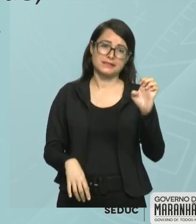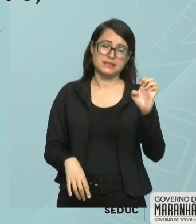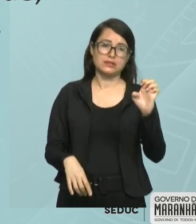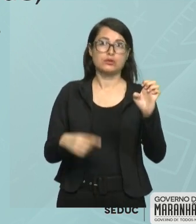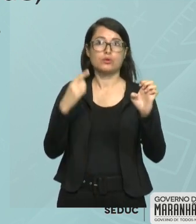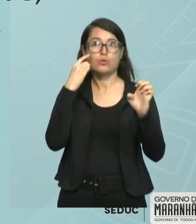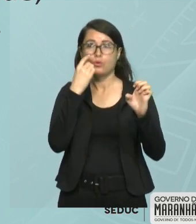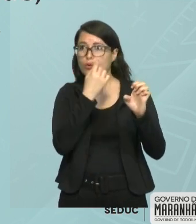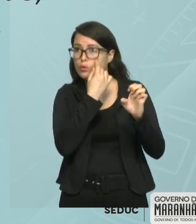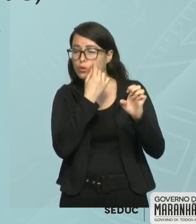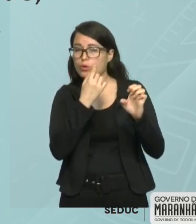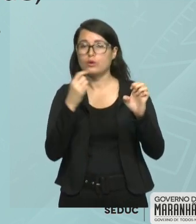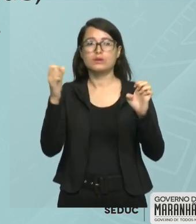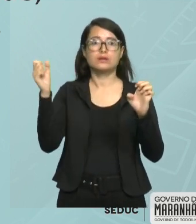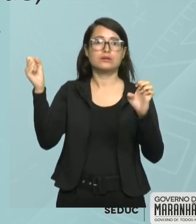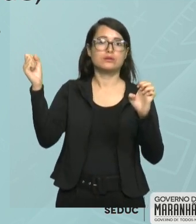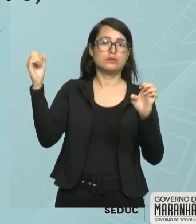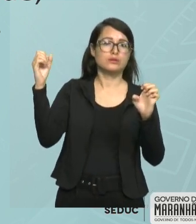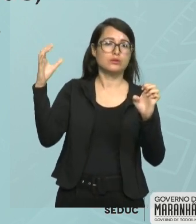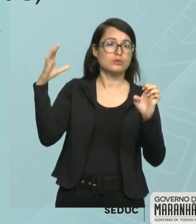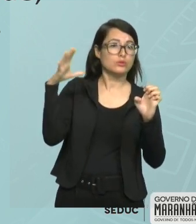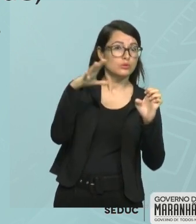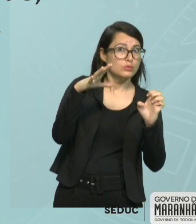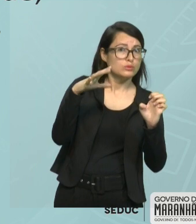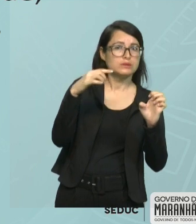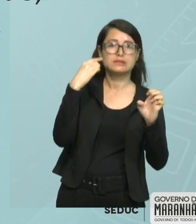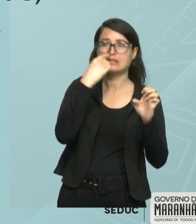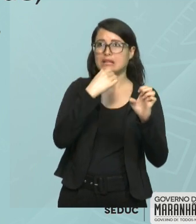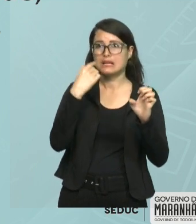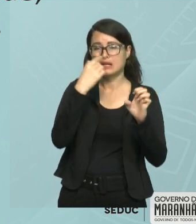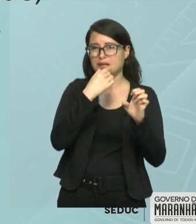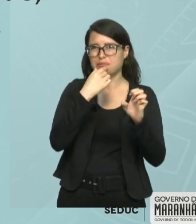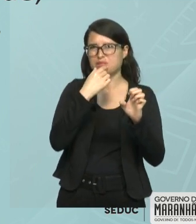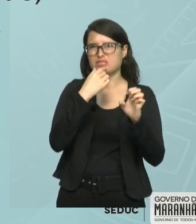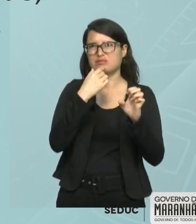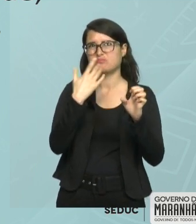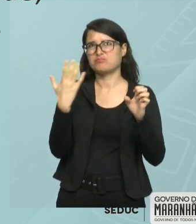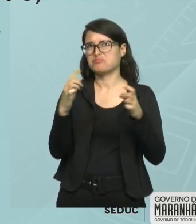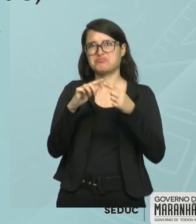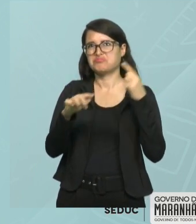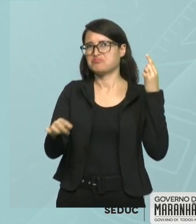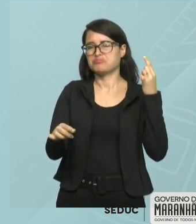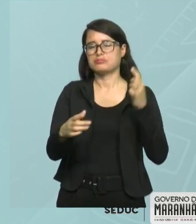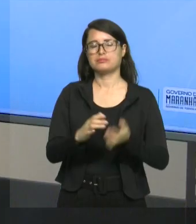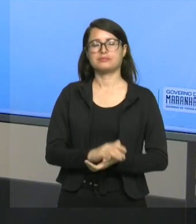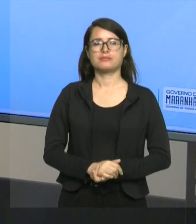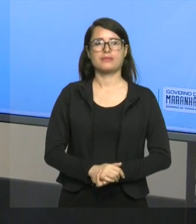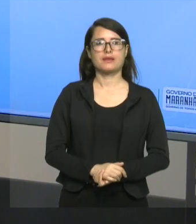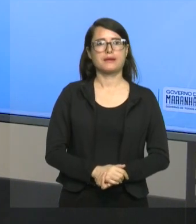ó, olhos, luz, lábios, que descartariam a questão.